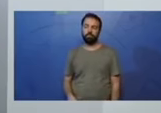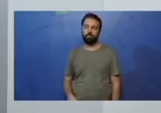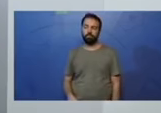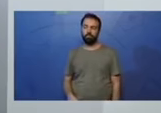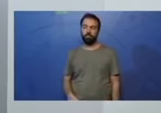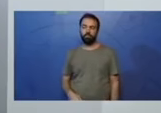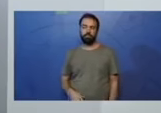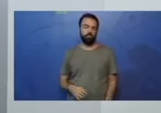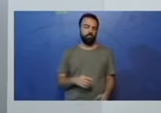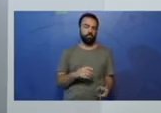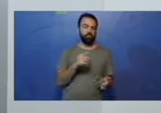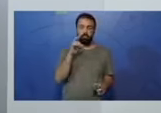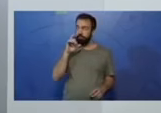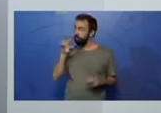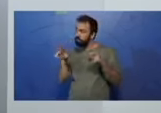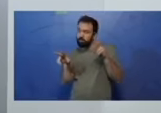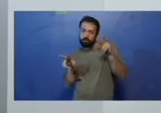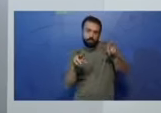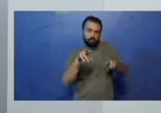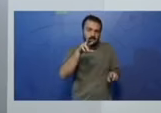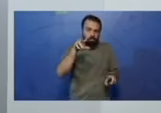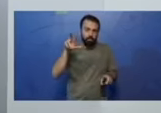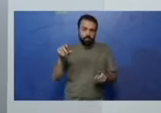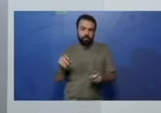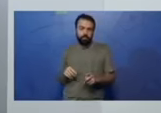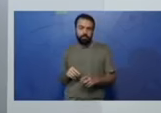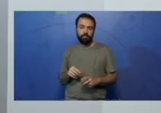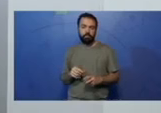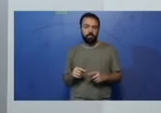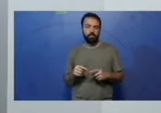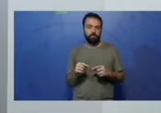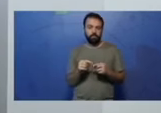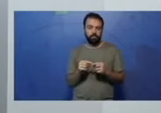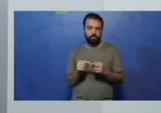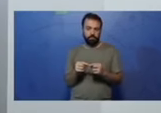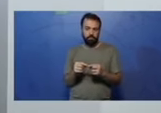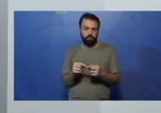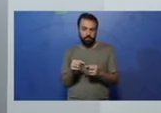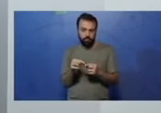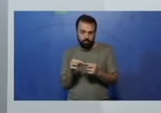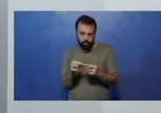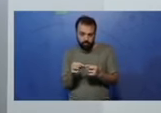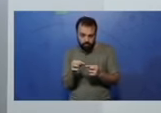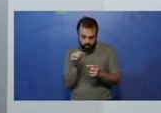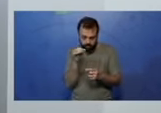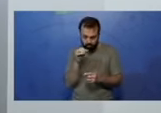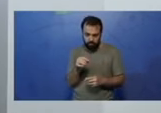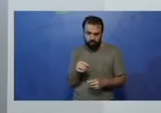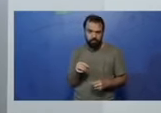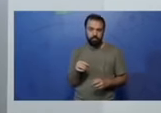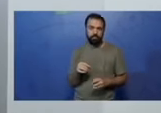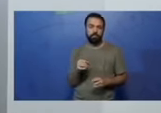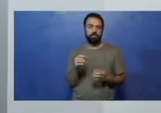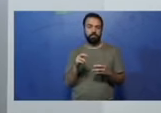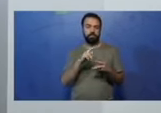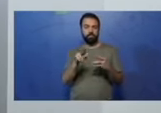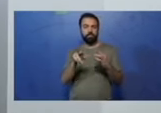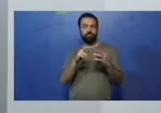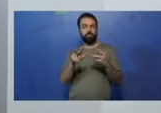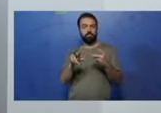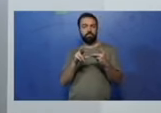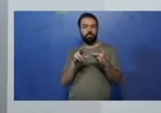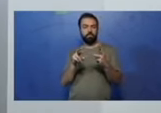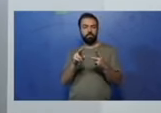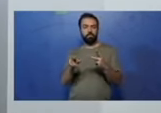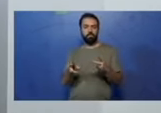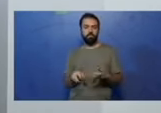Ao nosso redor, a matéria ela é encontrada nos três estados físicos: sólido, líquido e gasoso,